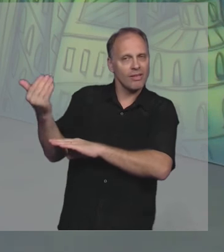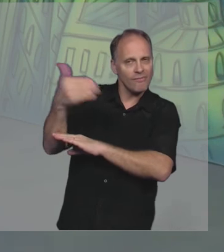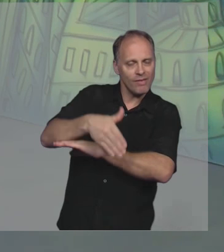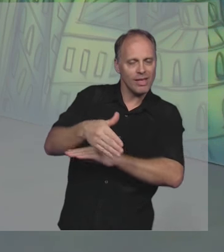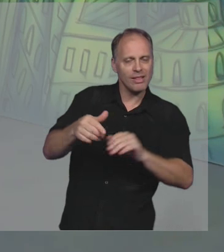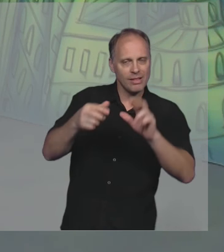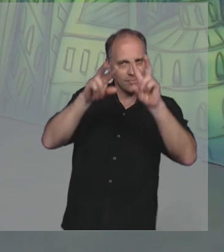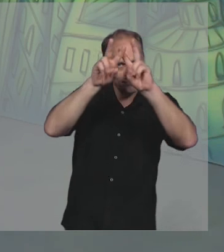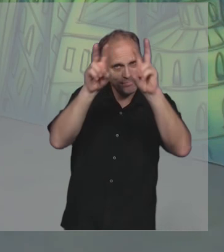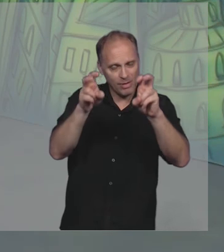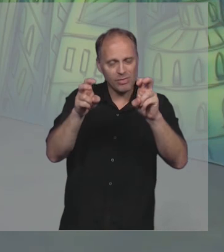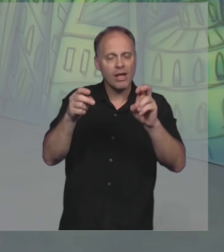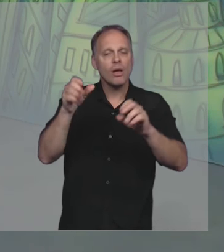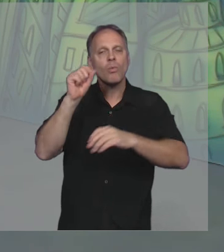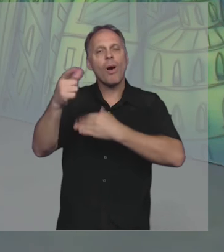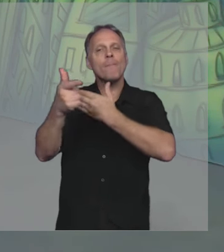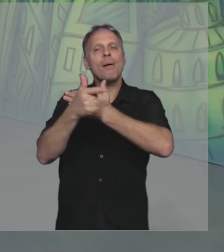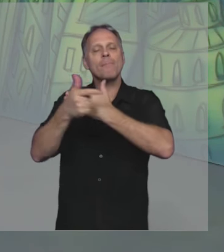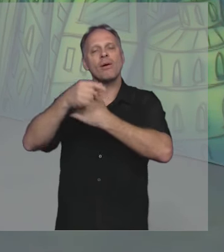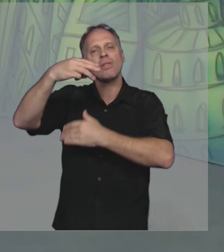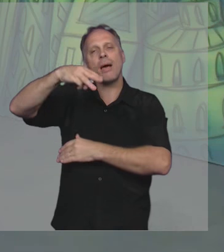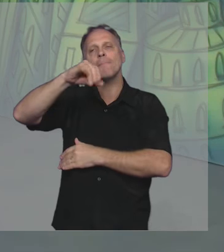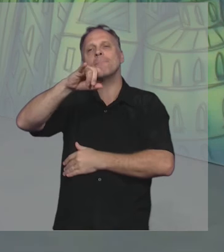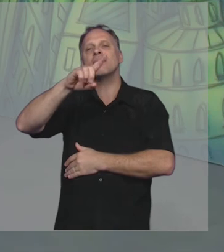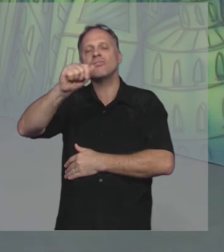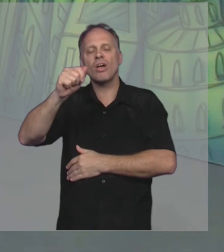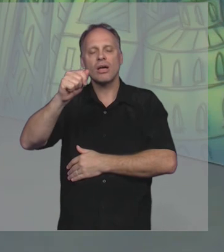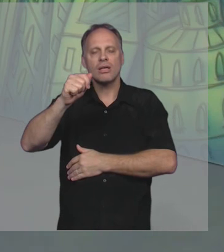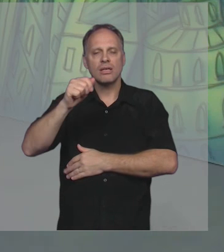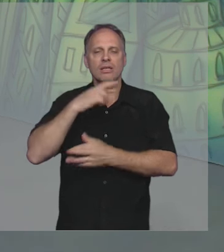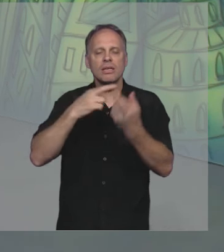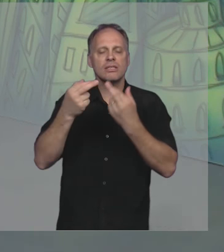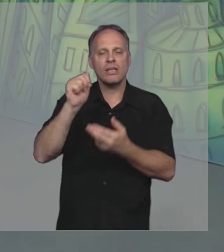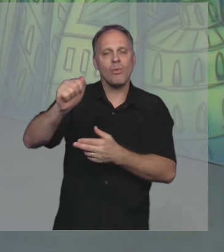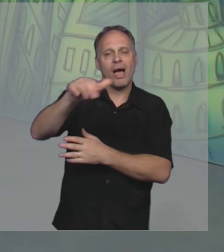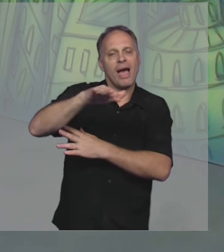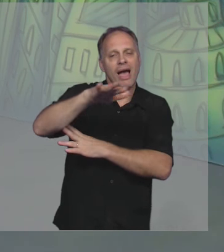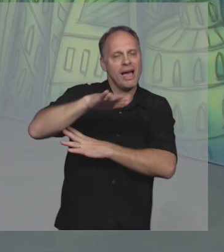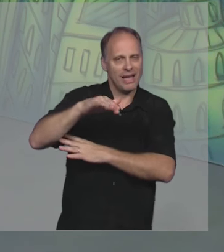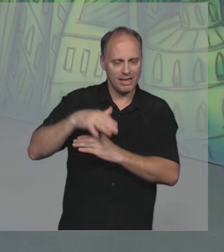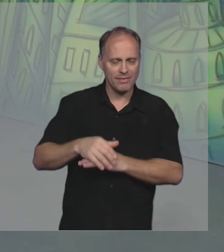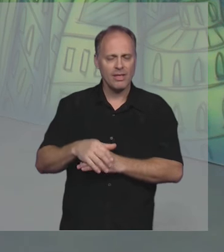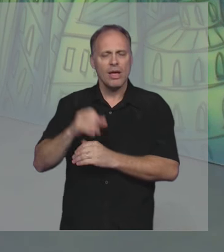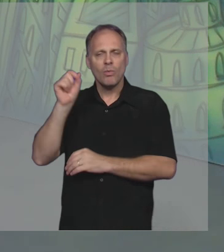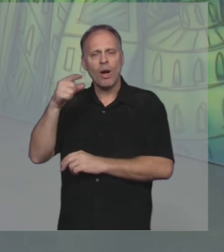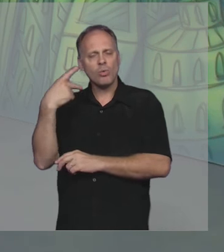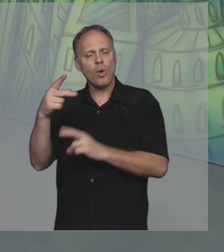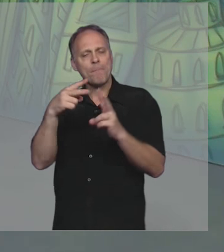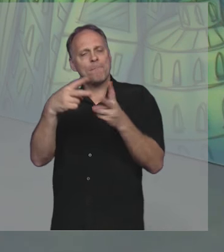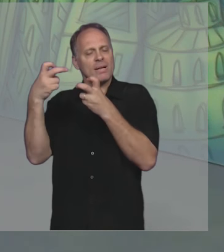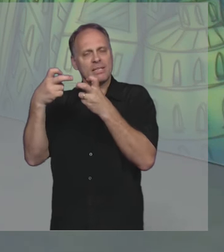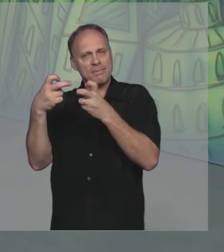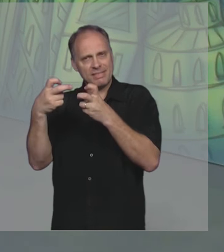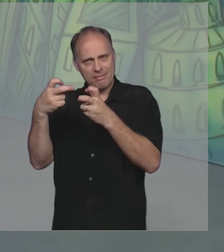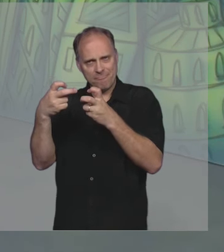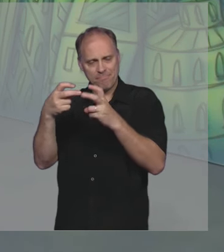sobre o papel da mídia, né, em relação, né, a cada área. Eu lhe pergunto, qual a sua percepção,